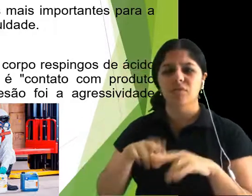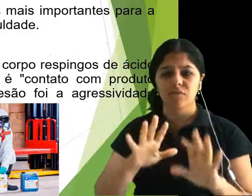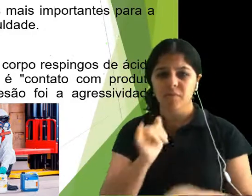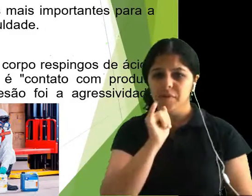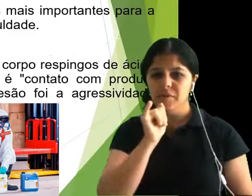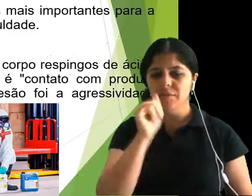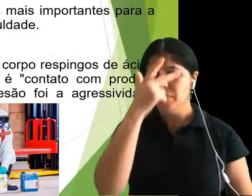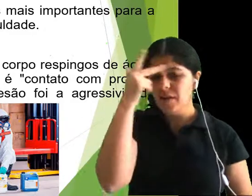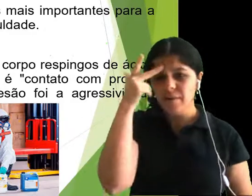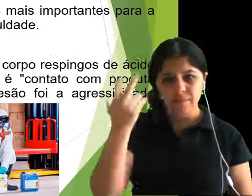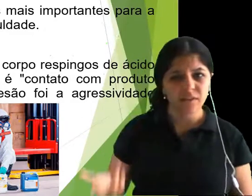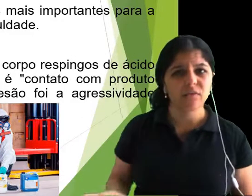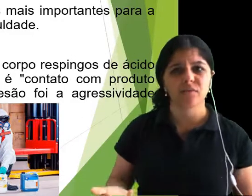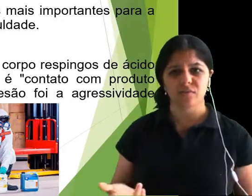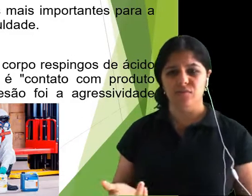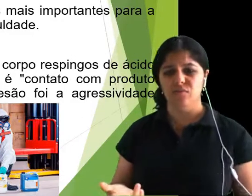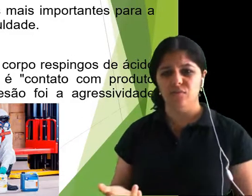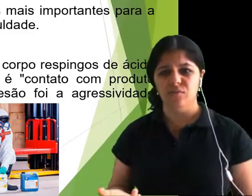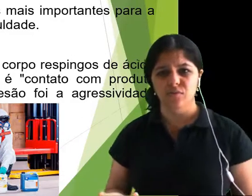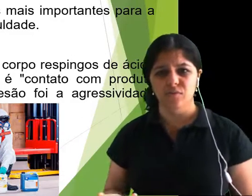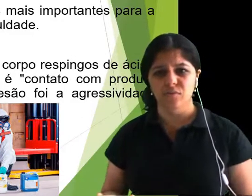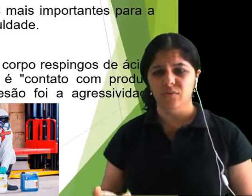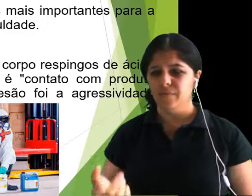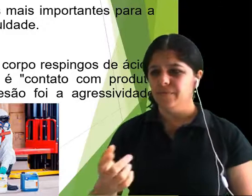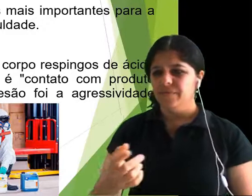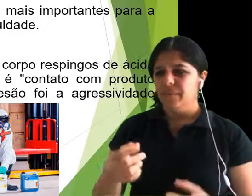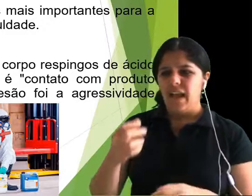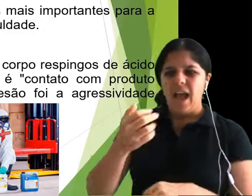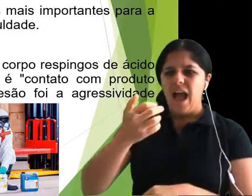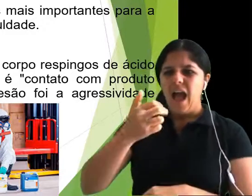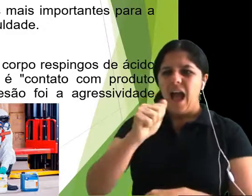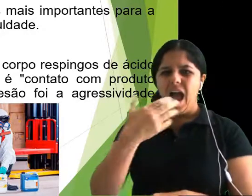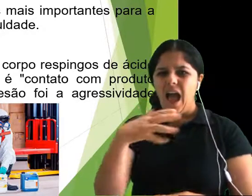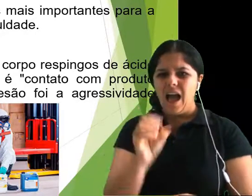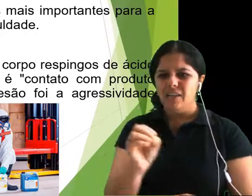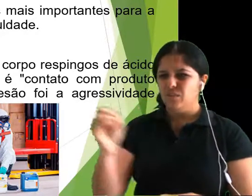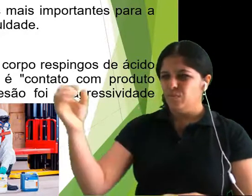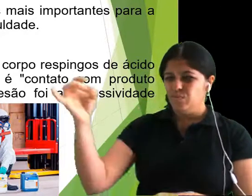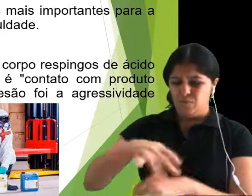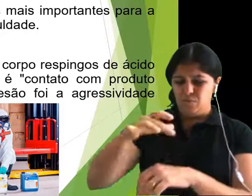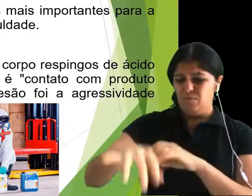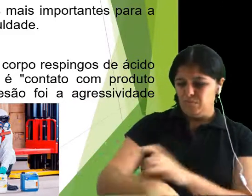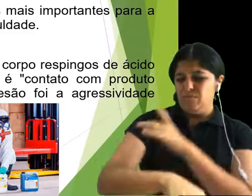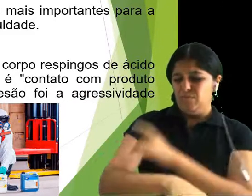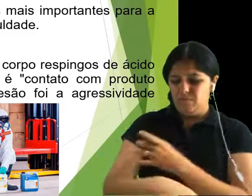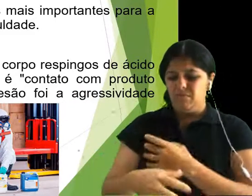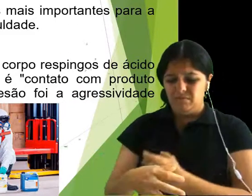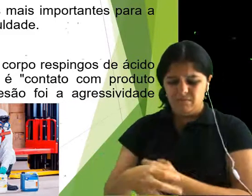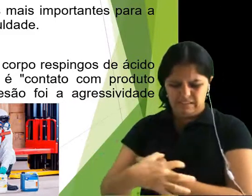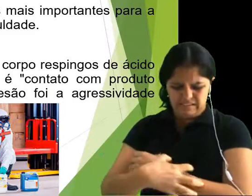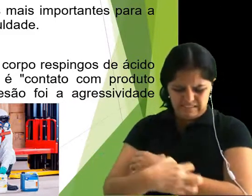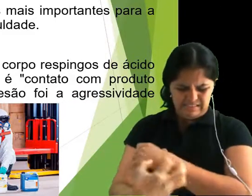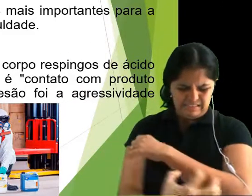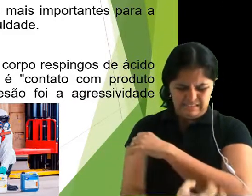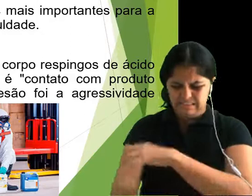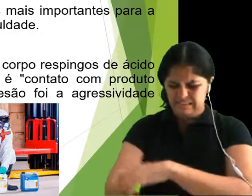Exemplo, uma pessoa recebe contra o corpo respingos de ácido e sofre queimaduras. O acidente